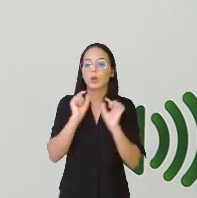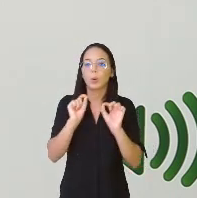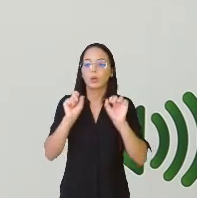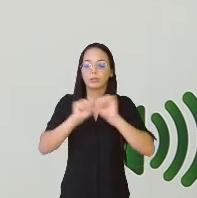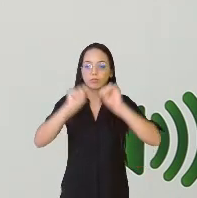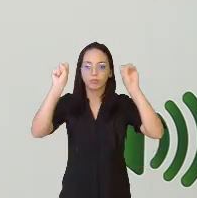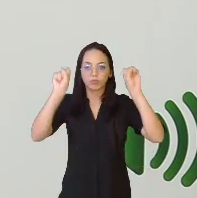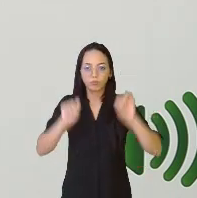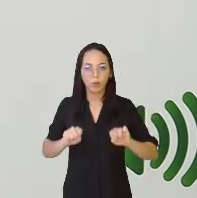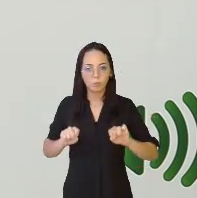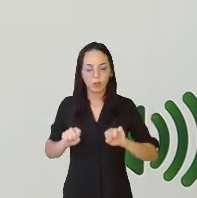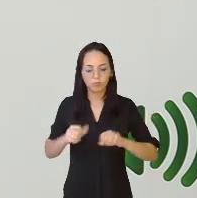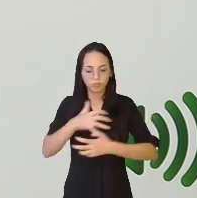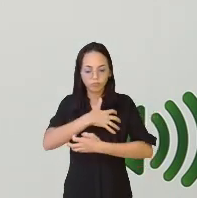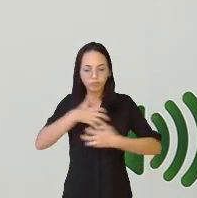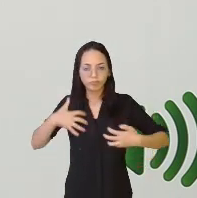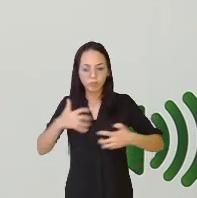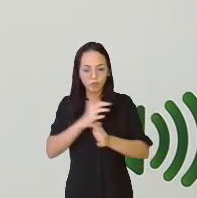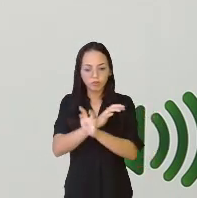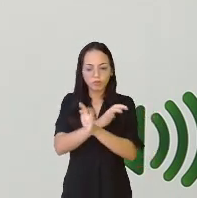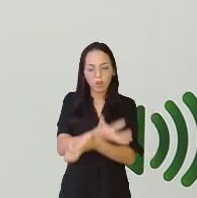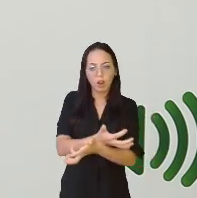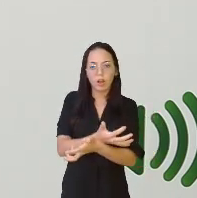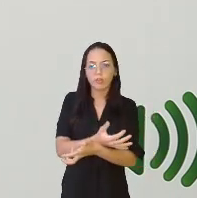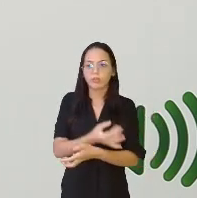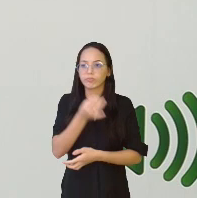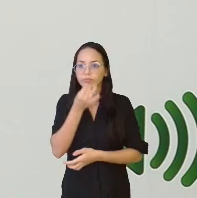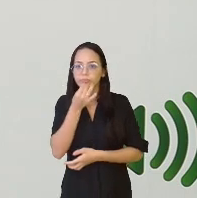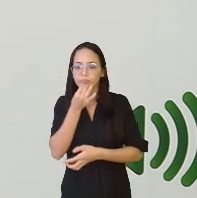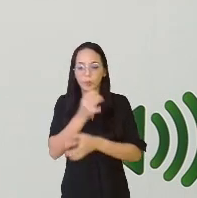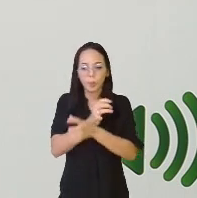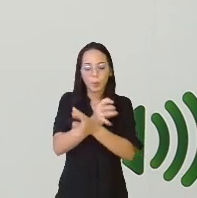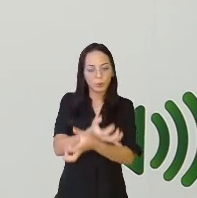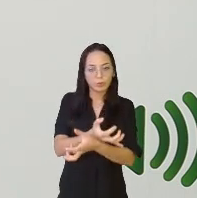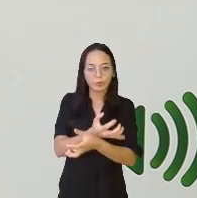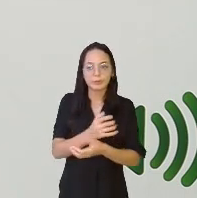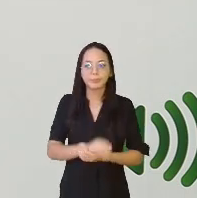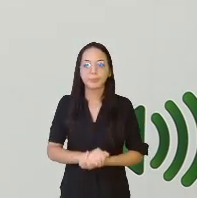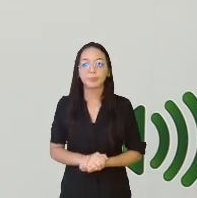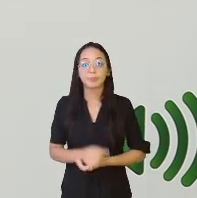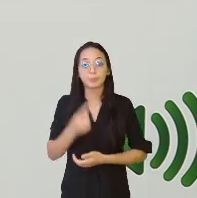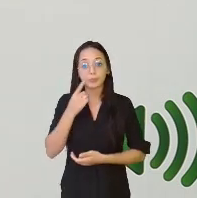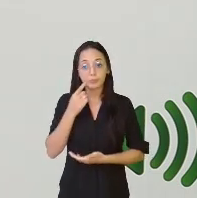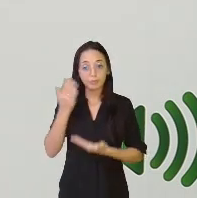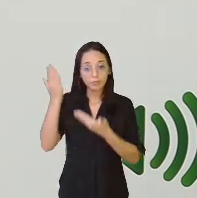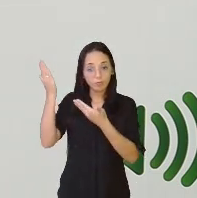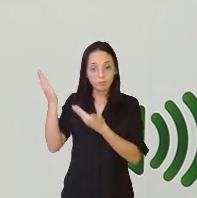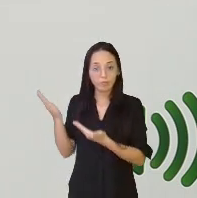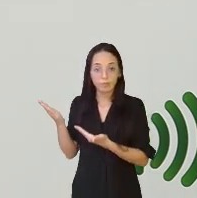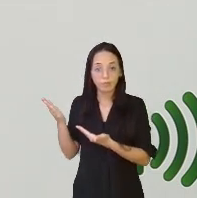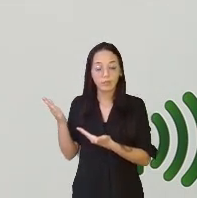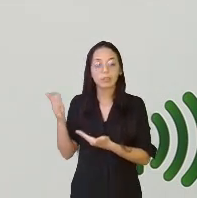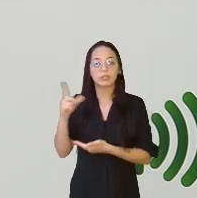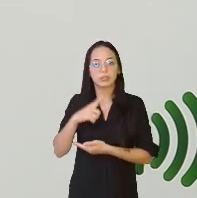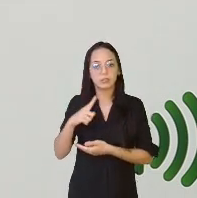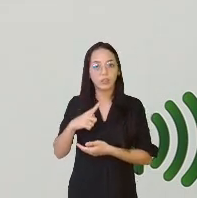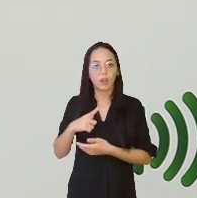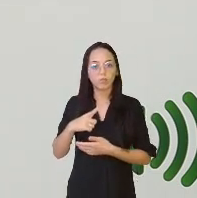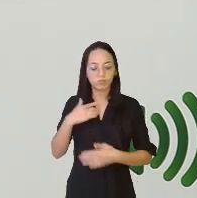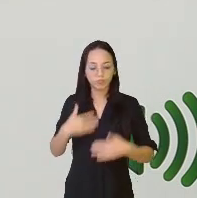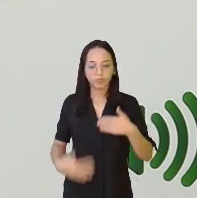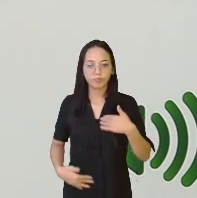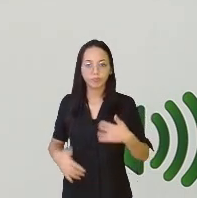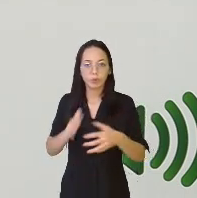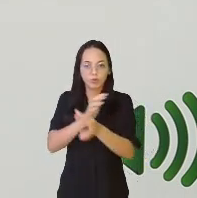esquelético, que é formado basicamente pelos nossos ossos. Aqui eu tenho um esqueleto, é